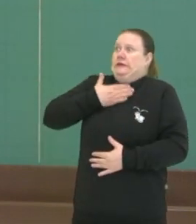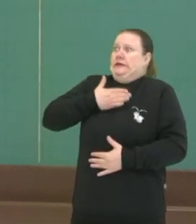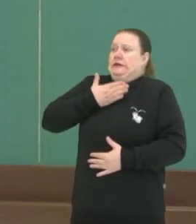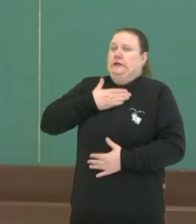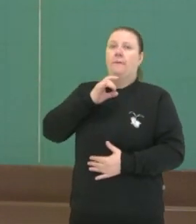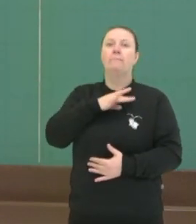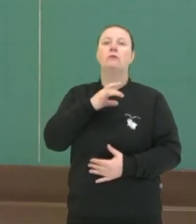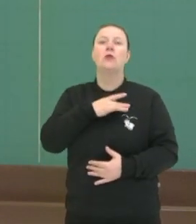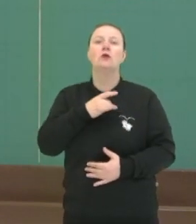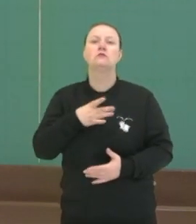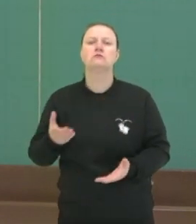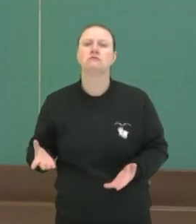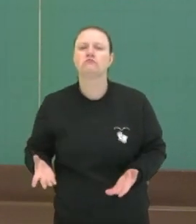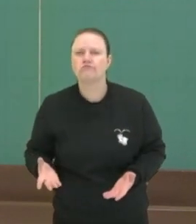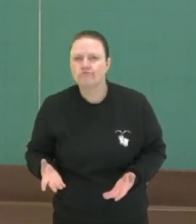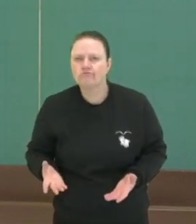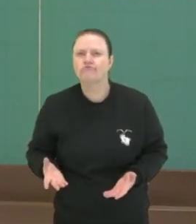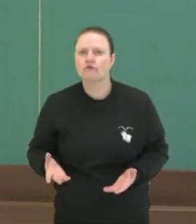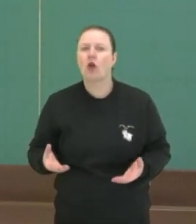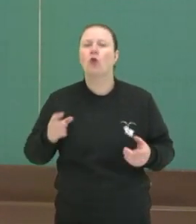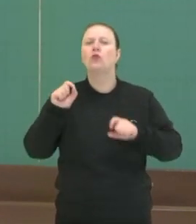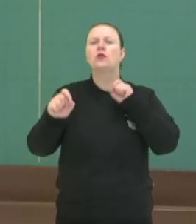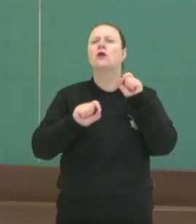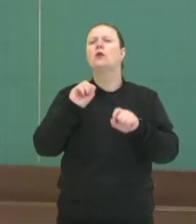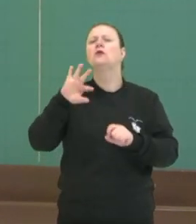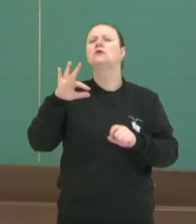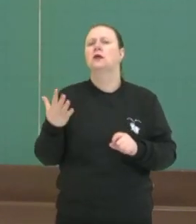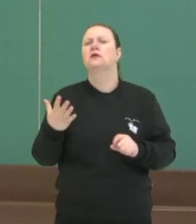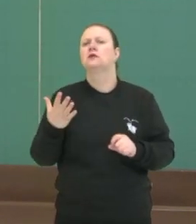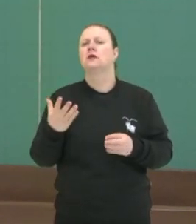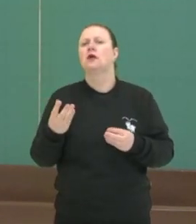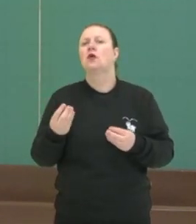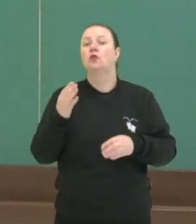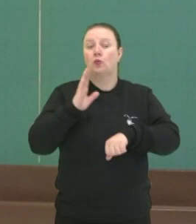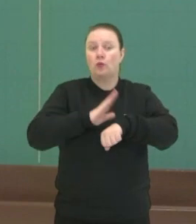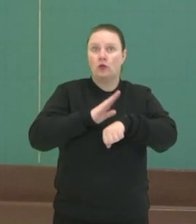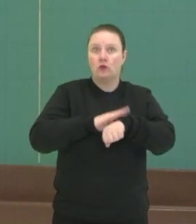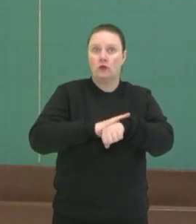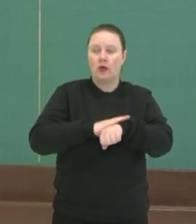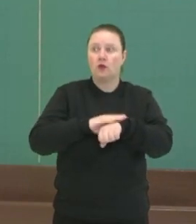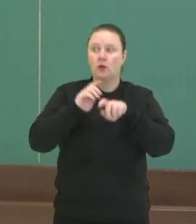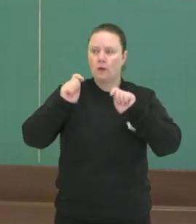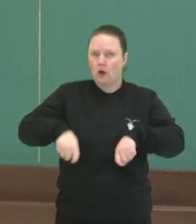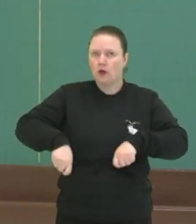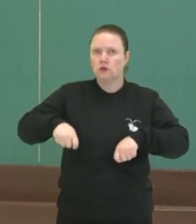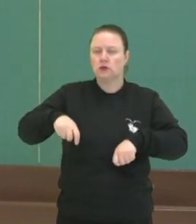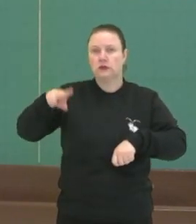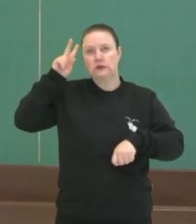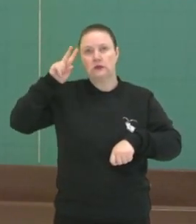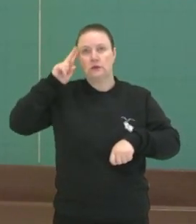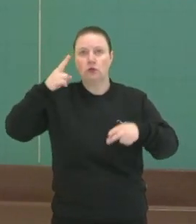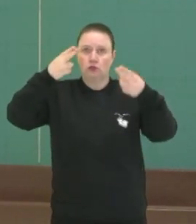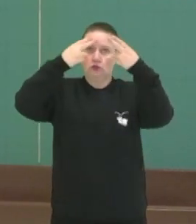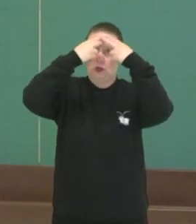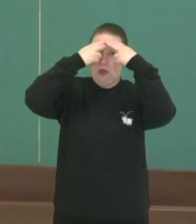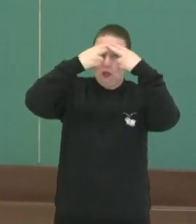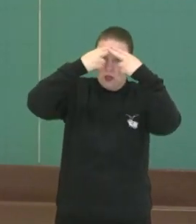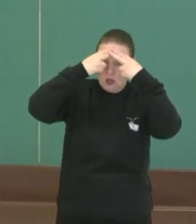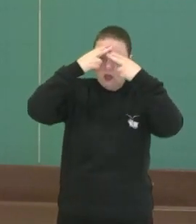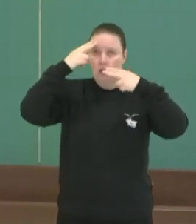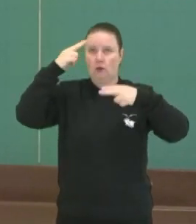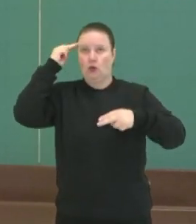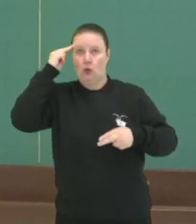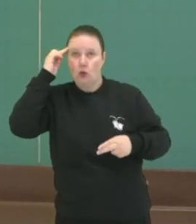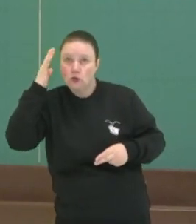esse inconsciente que estava trancado? Vai liberar diante de alguma coisa que vai te lembrar um trauma. Diante de um sonho, diante de alguma coisa,